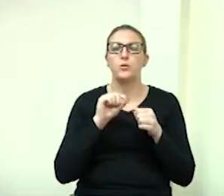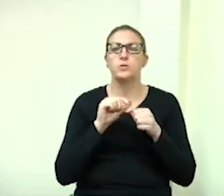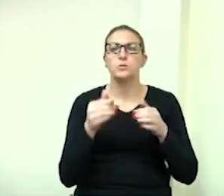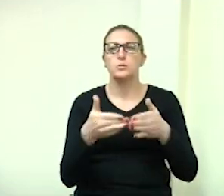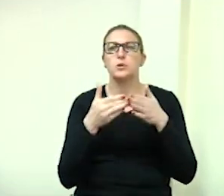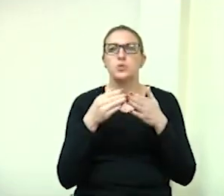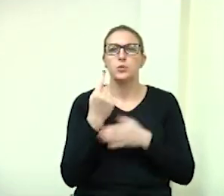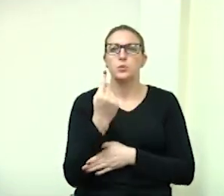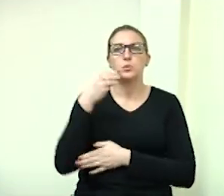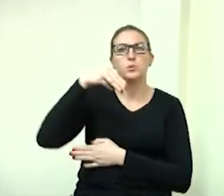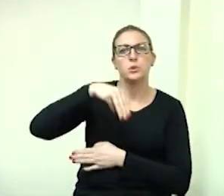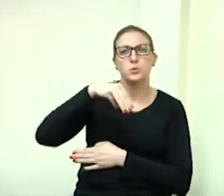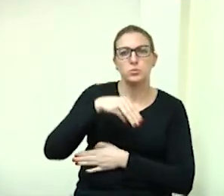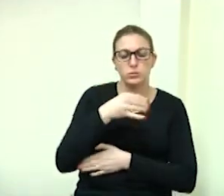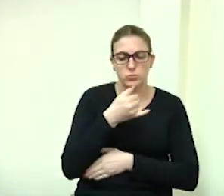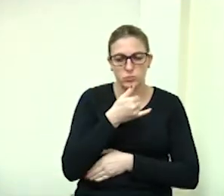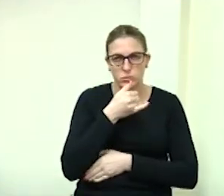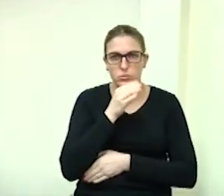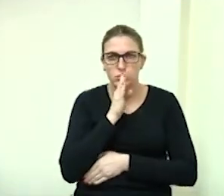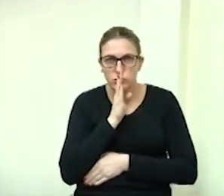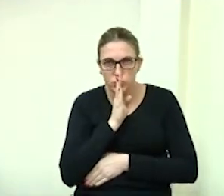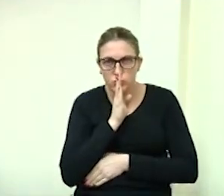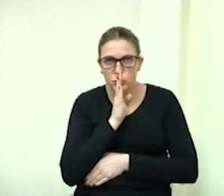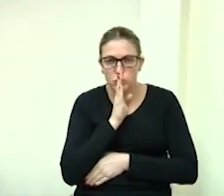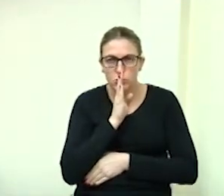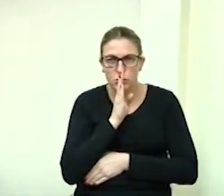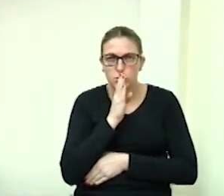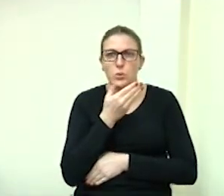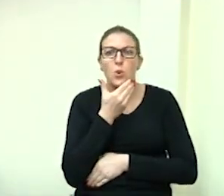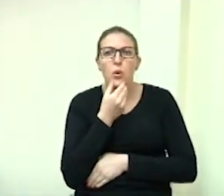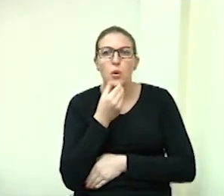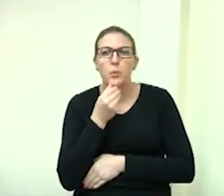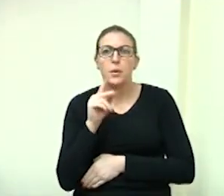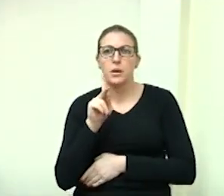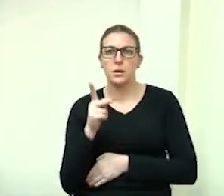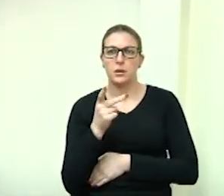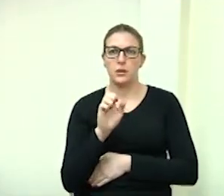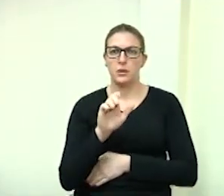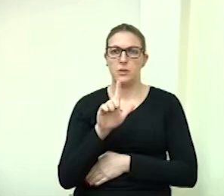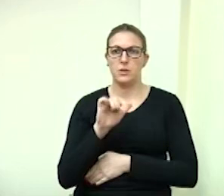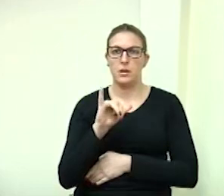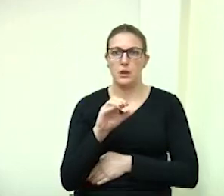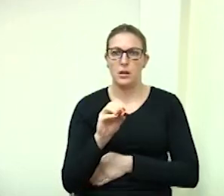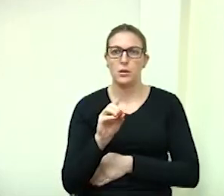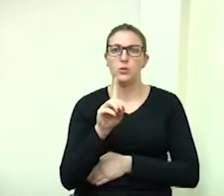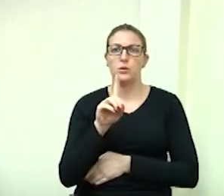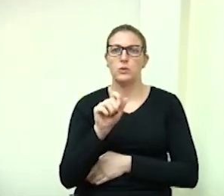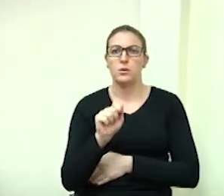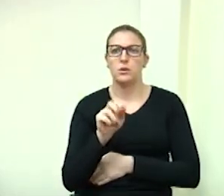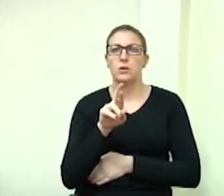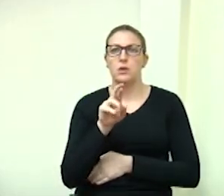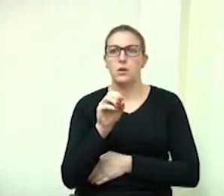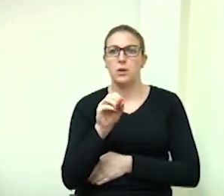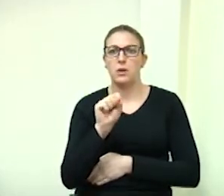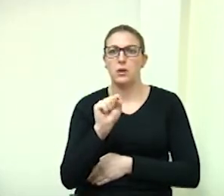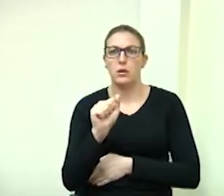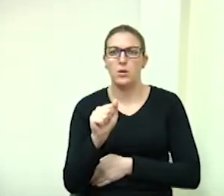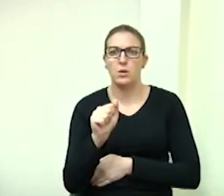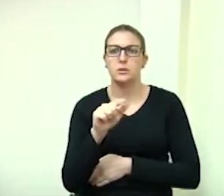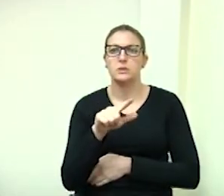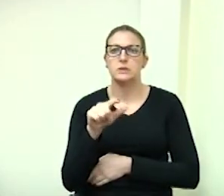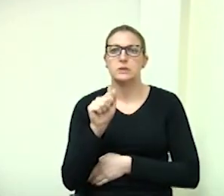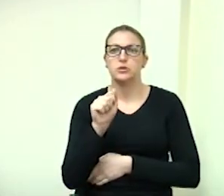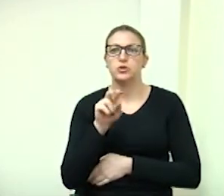silêncio o Hélio da Rosa Xavier popular Porca Veia um artista que